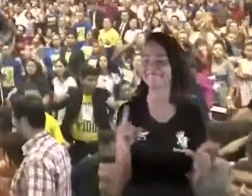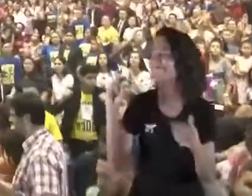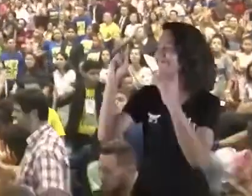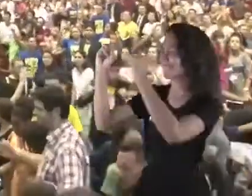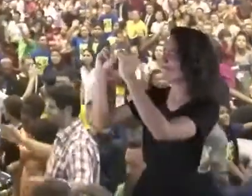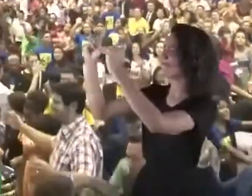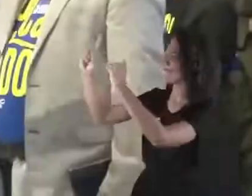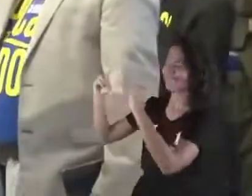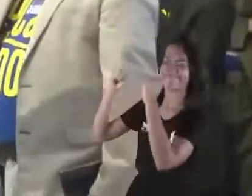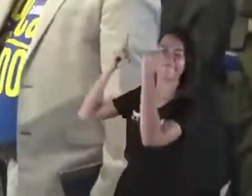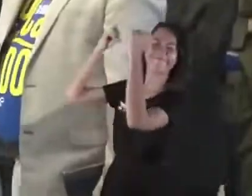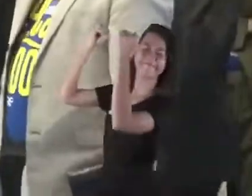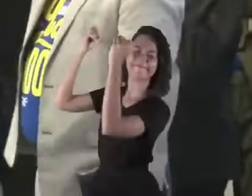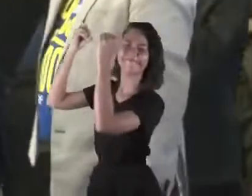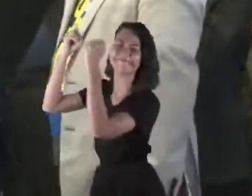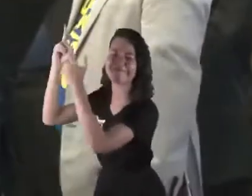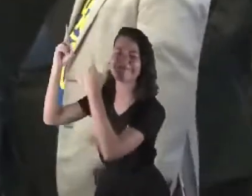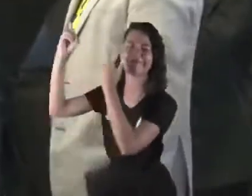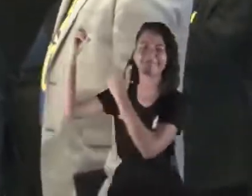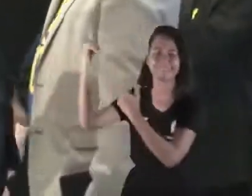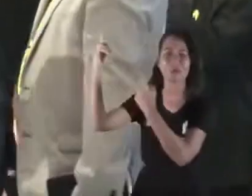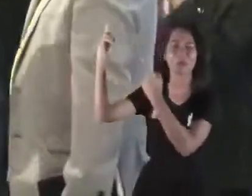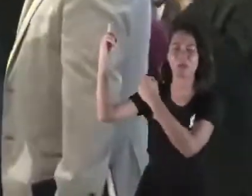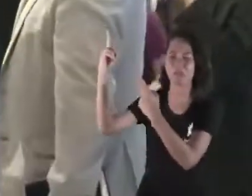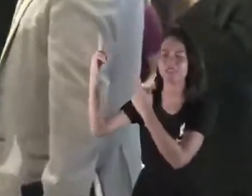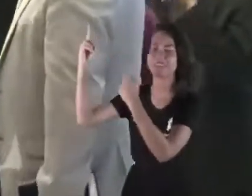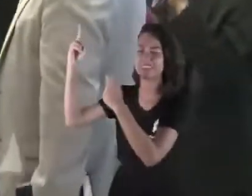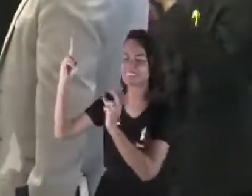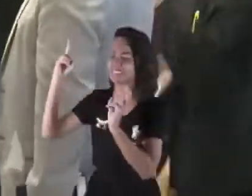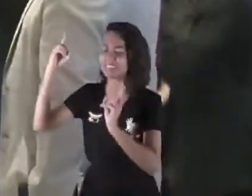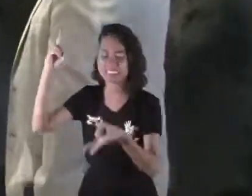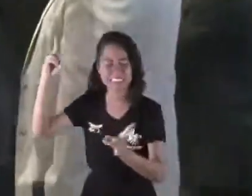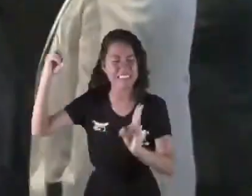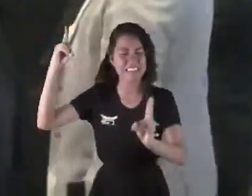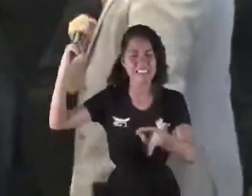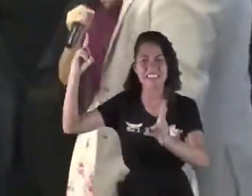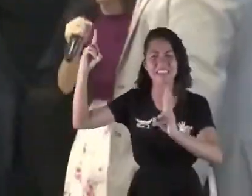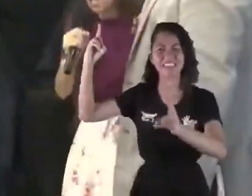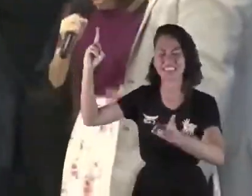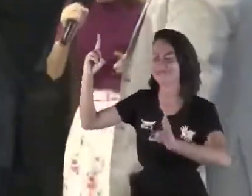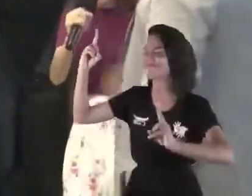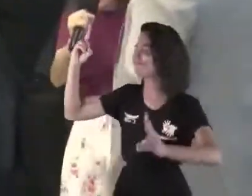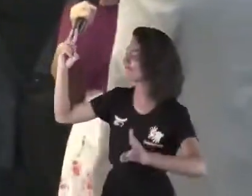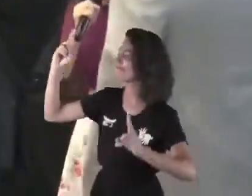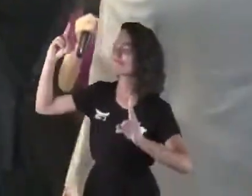derrubando. Jeová. Deixa a glória te derrubar. Deus como.